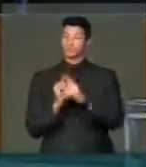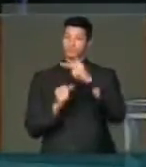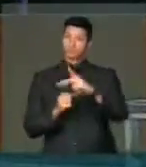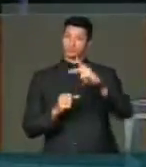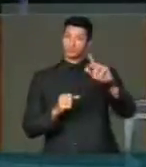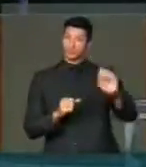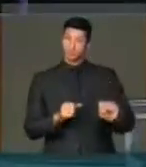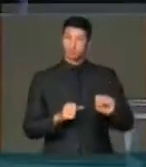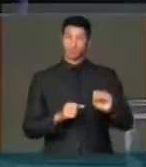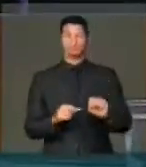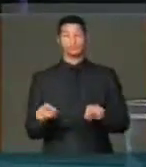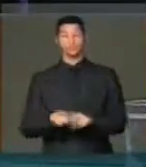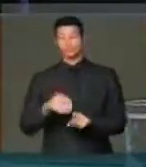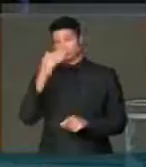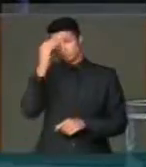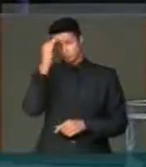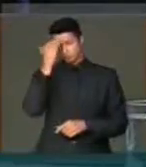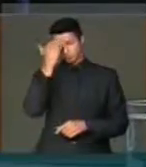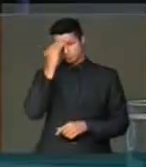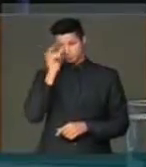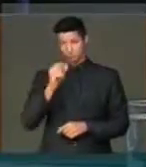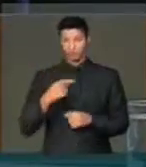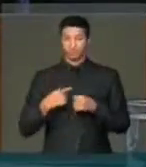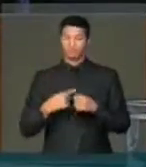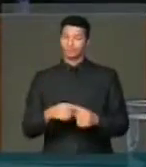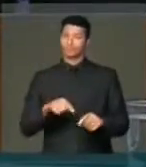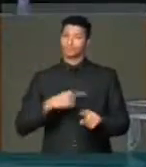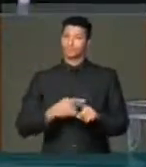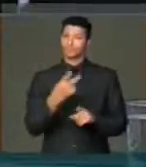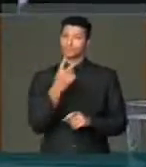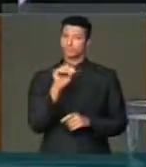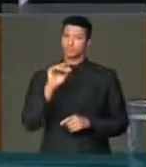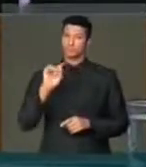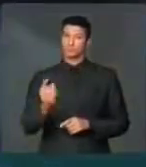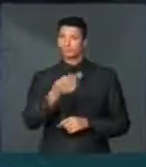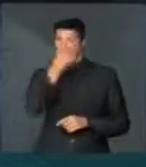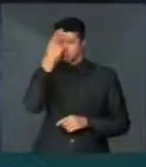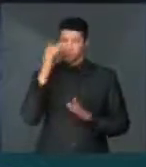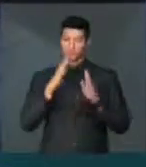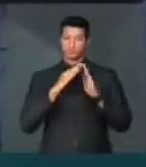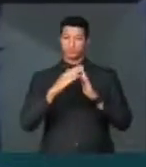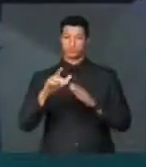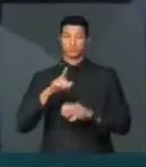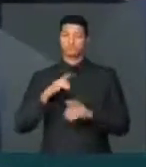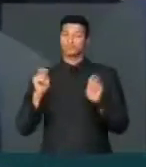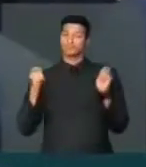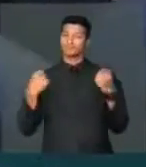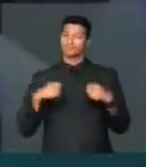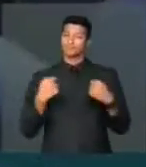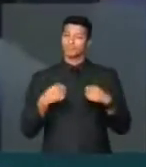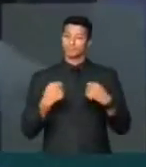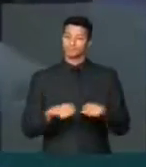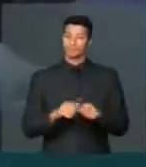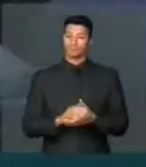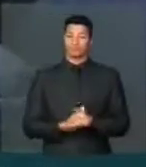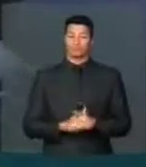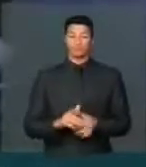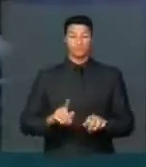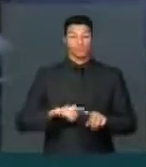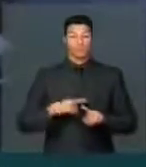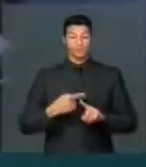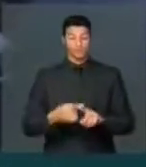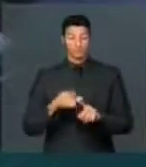PPS e compreende que as cidades com mais de 200 mil eleitores têm uma necessidade mais do